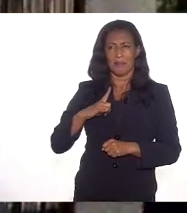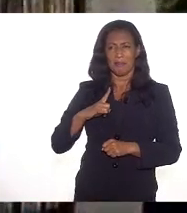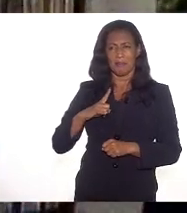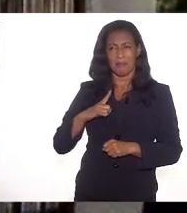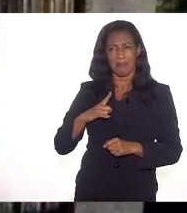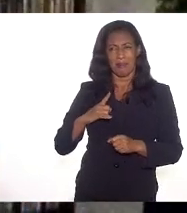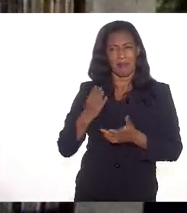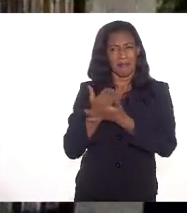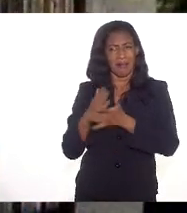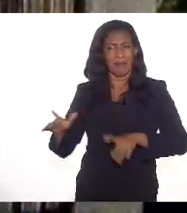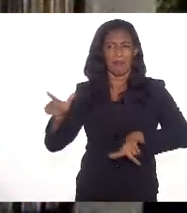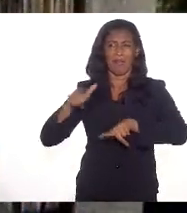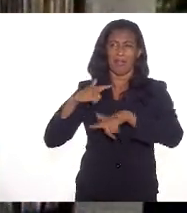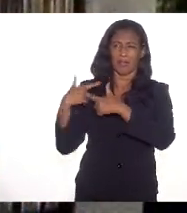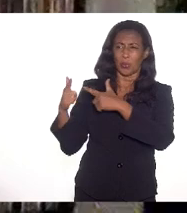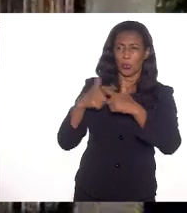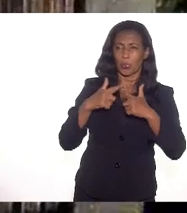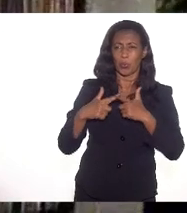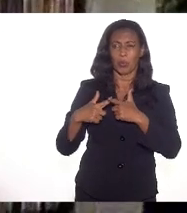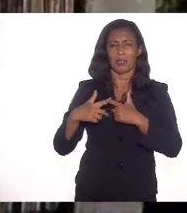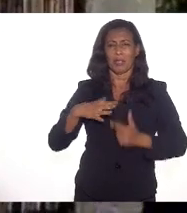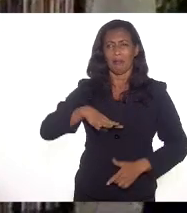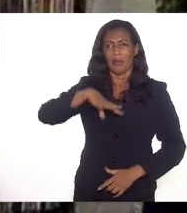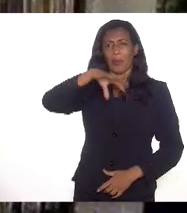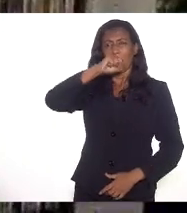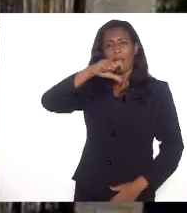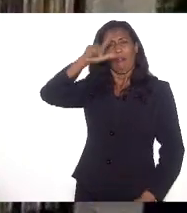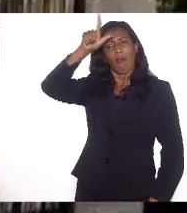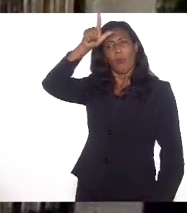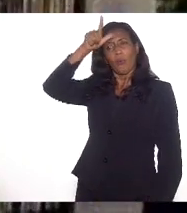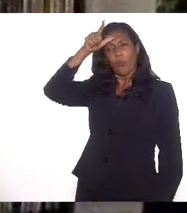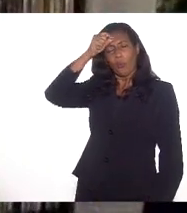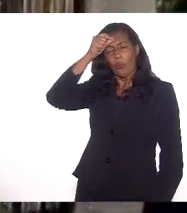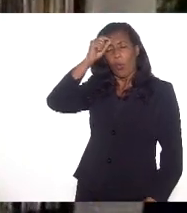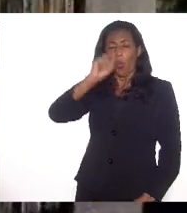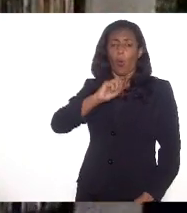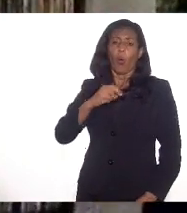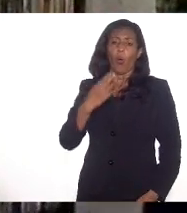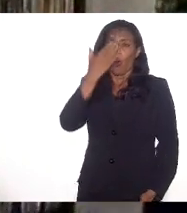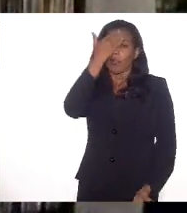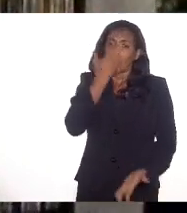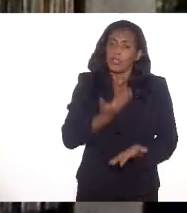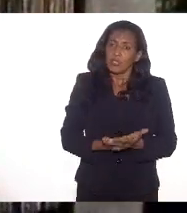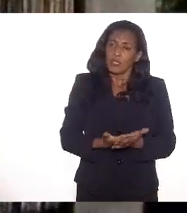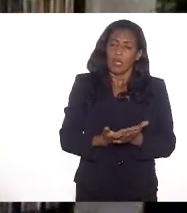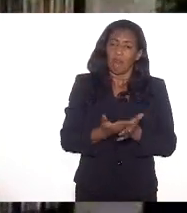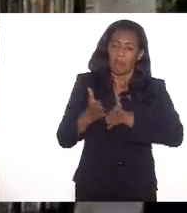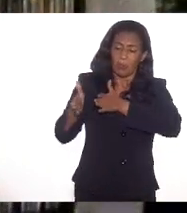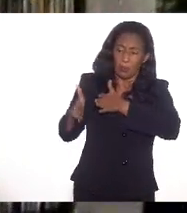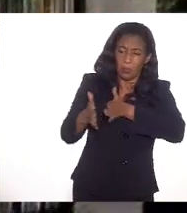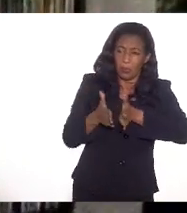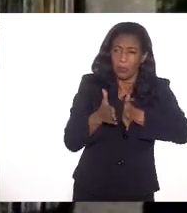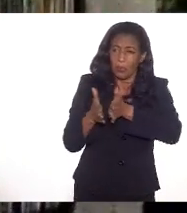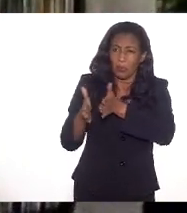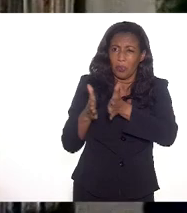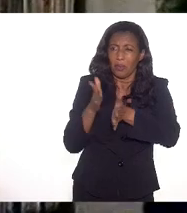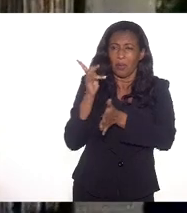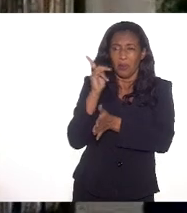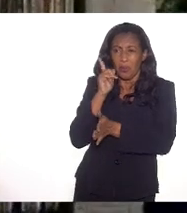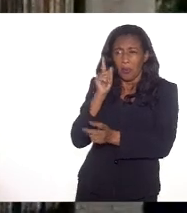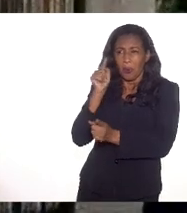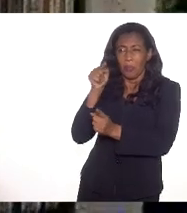momento e podermos respirar aliviados, ou pelo menos acreditando que estamos no caminho para reverter